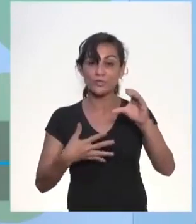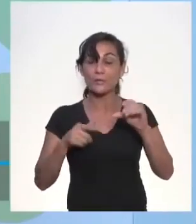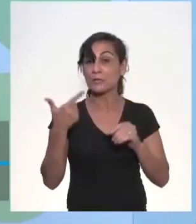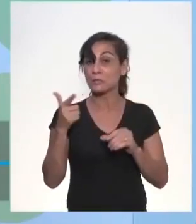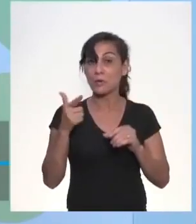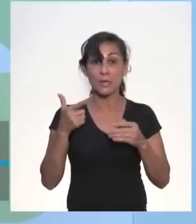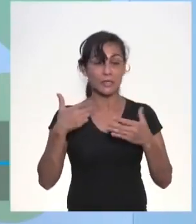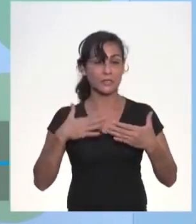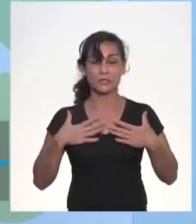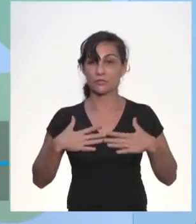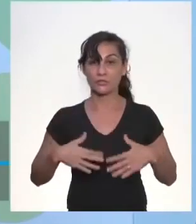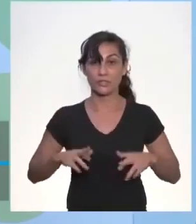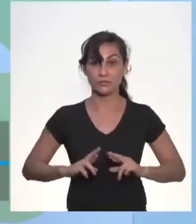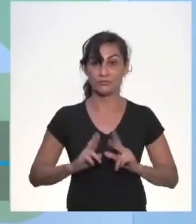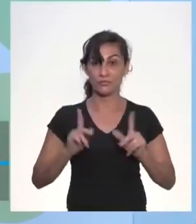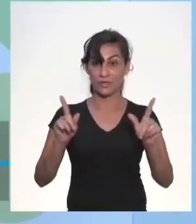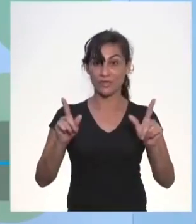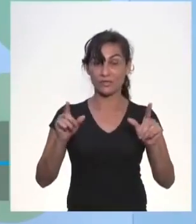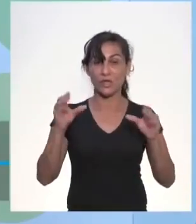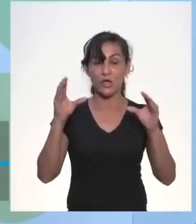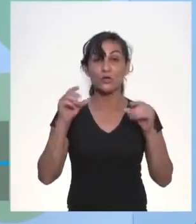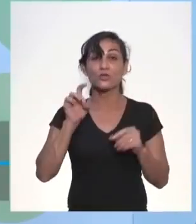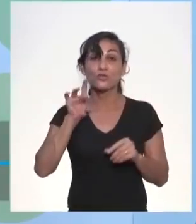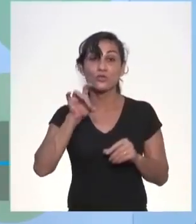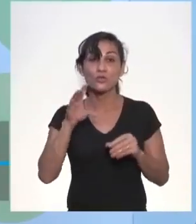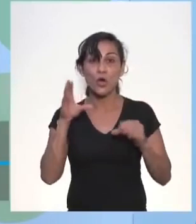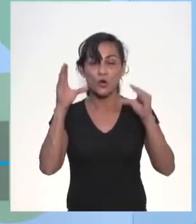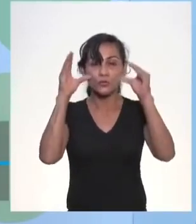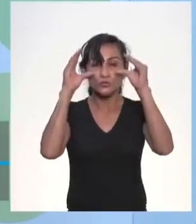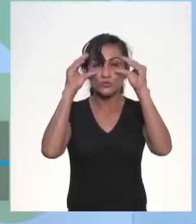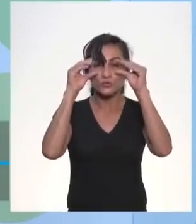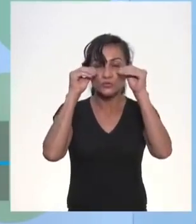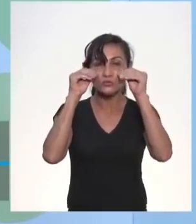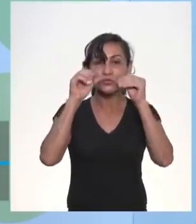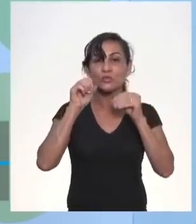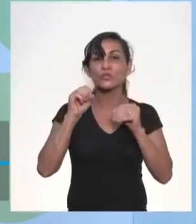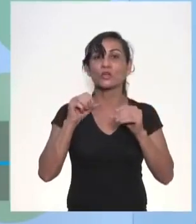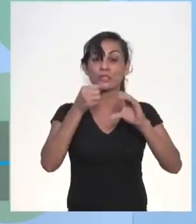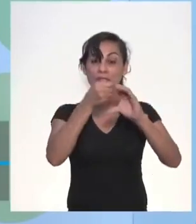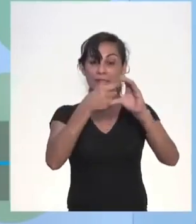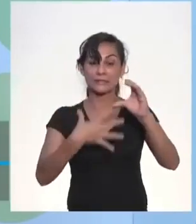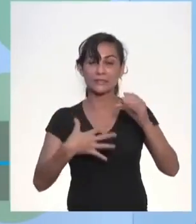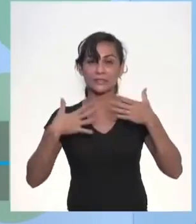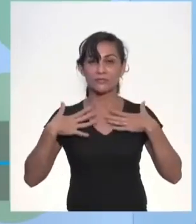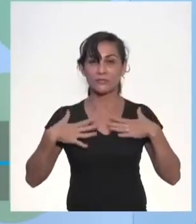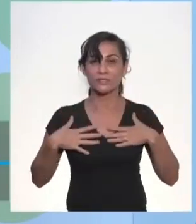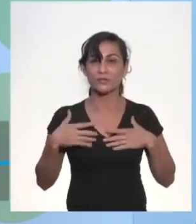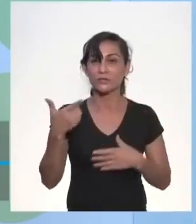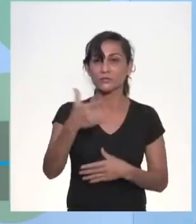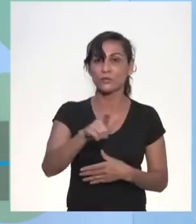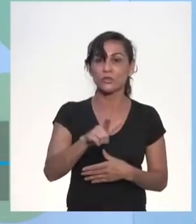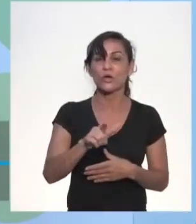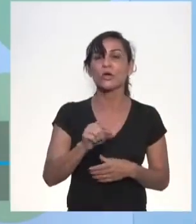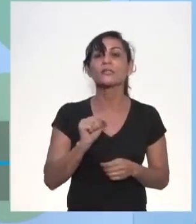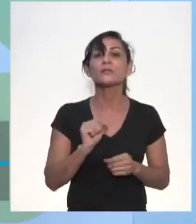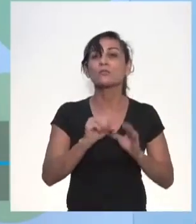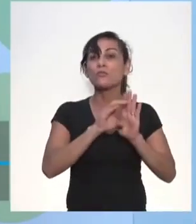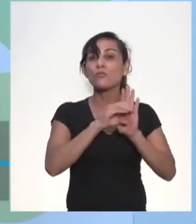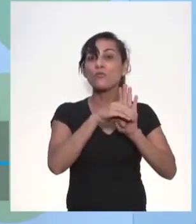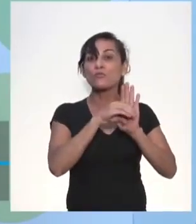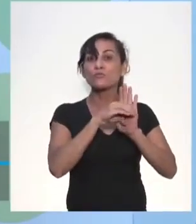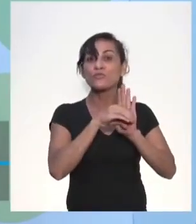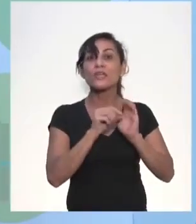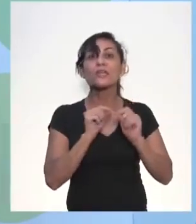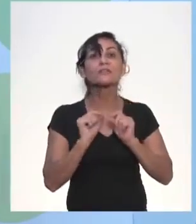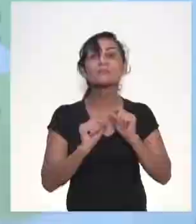quem respondeu. Eu acho que só escuros ali é que está caracterizando mesmo a parte física. Vamos para o próximo. Conceituando, então, na